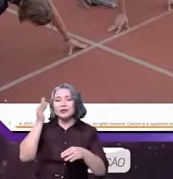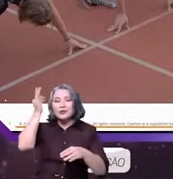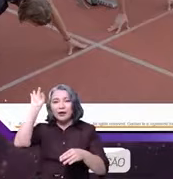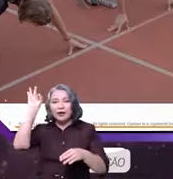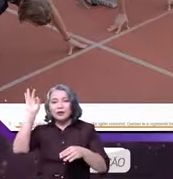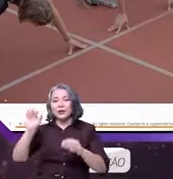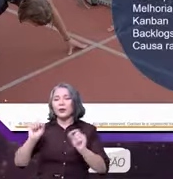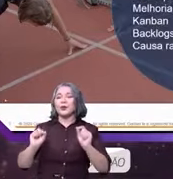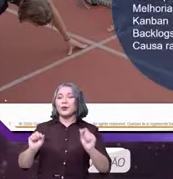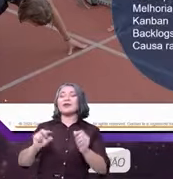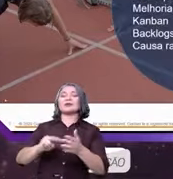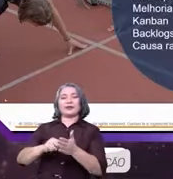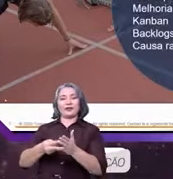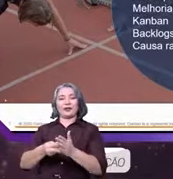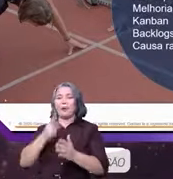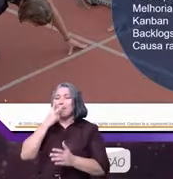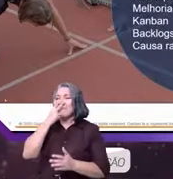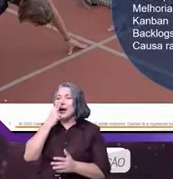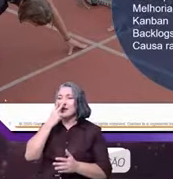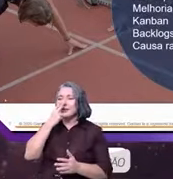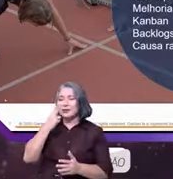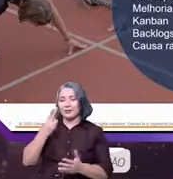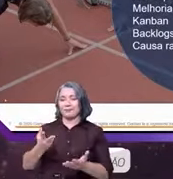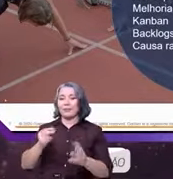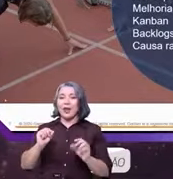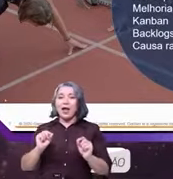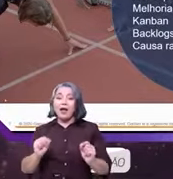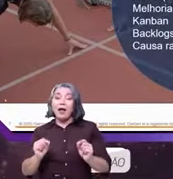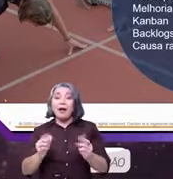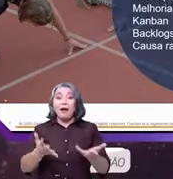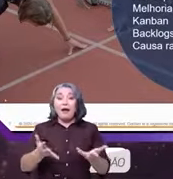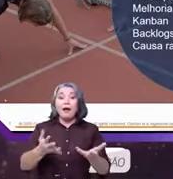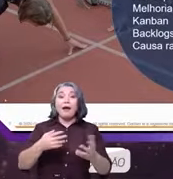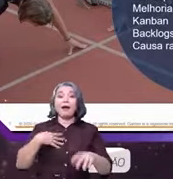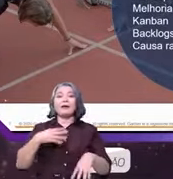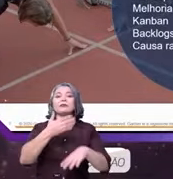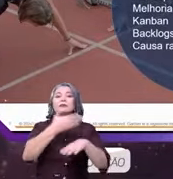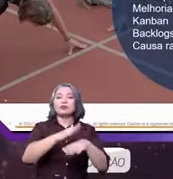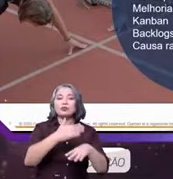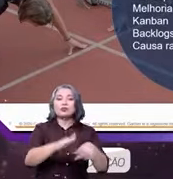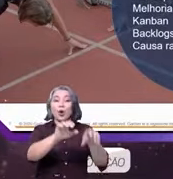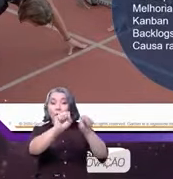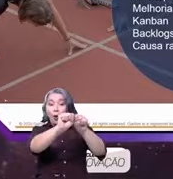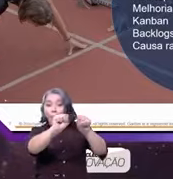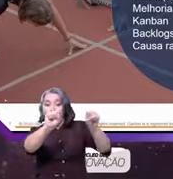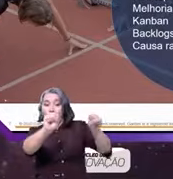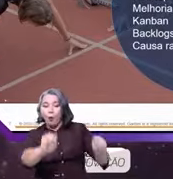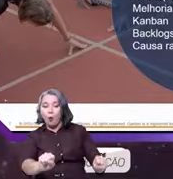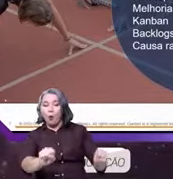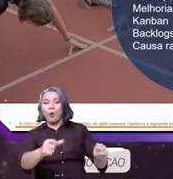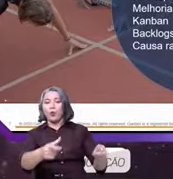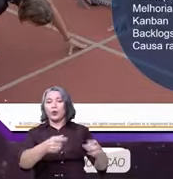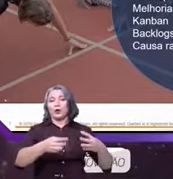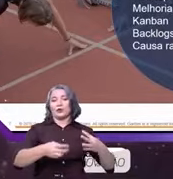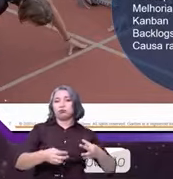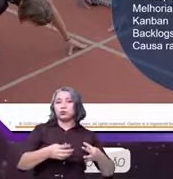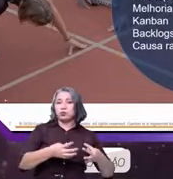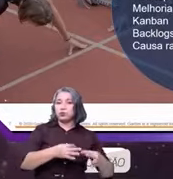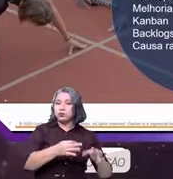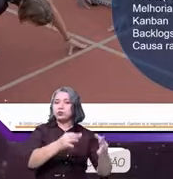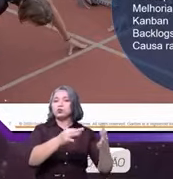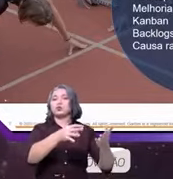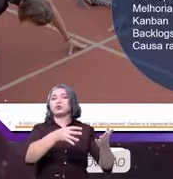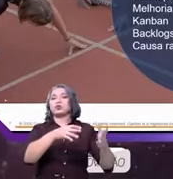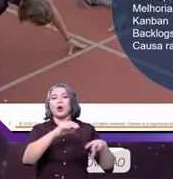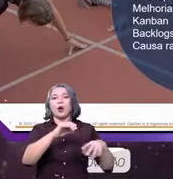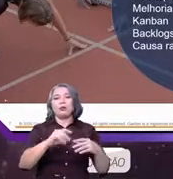o que significa parecer? É um pouco da preparação, da estrutura, que é ter técnicas leves, né, o